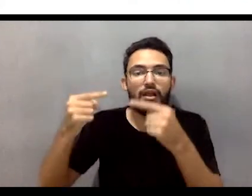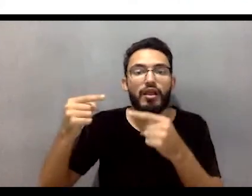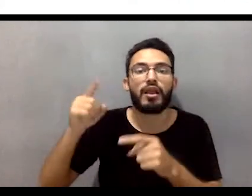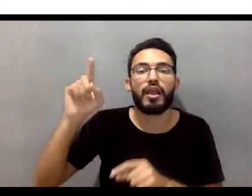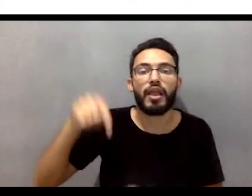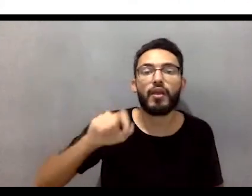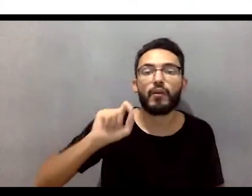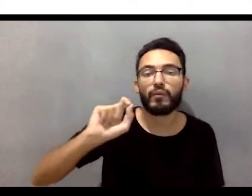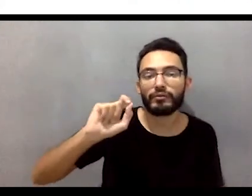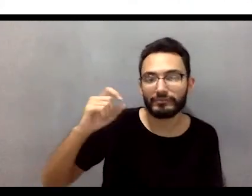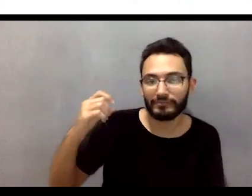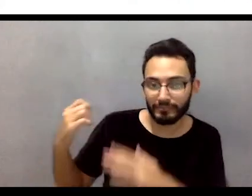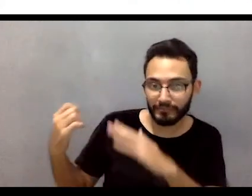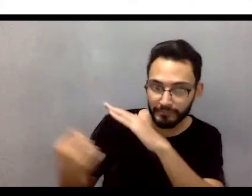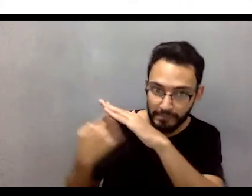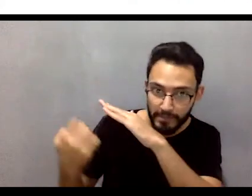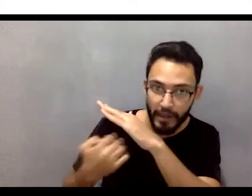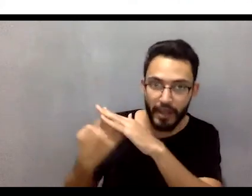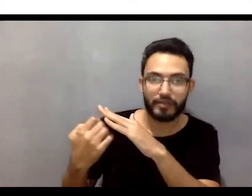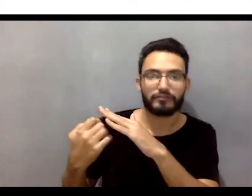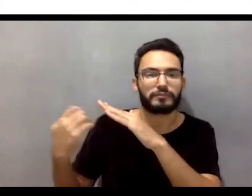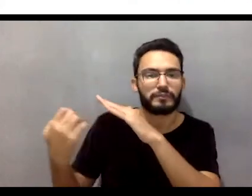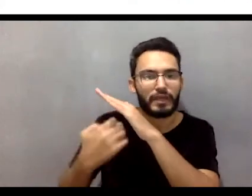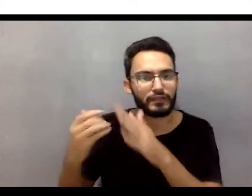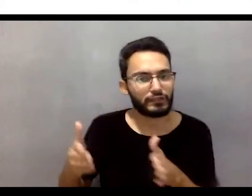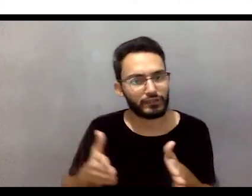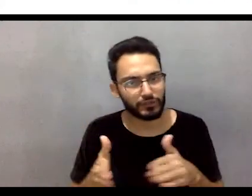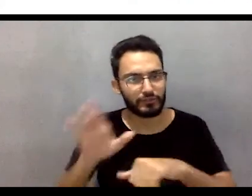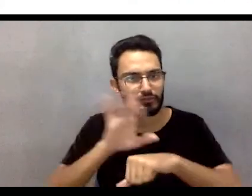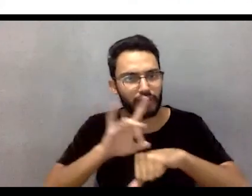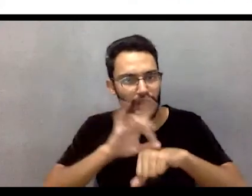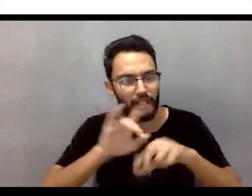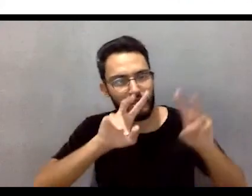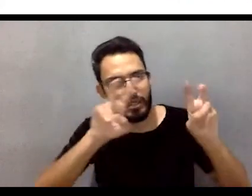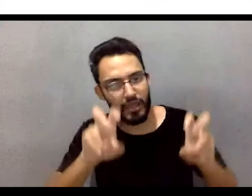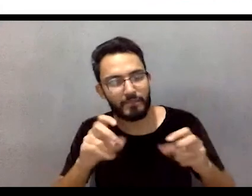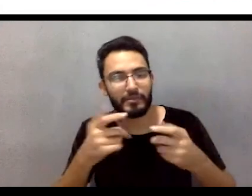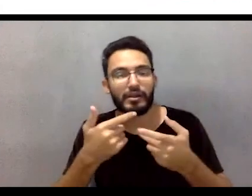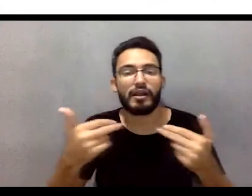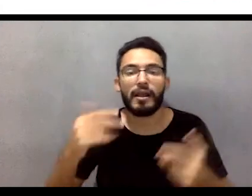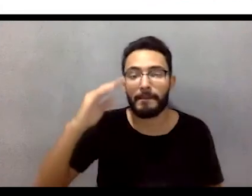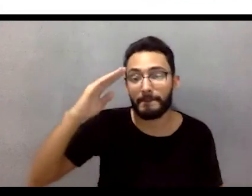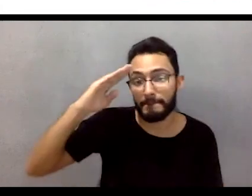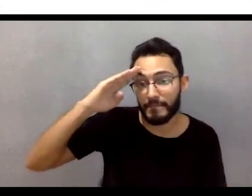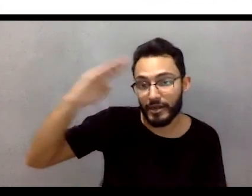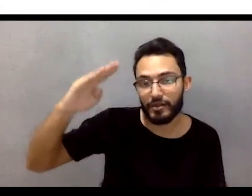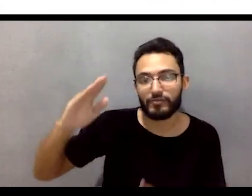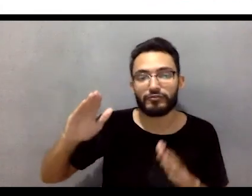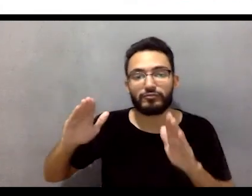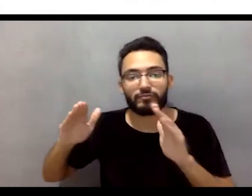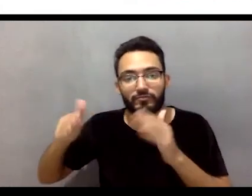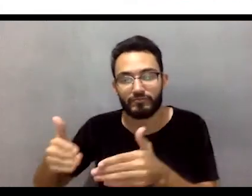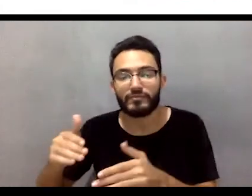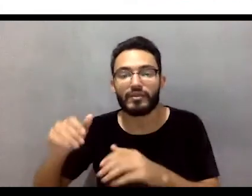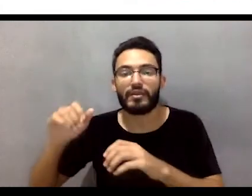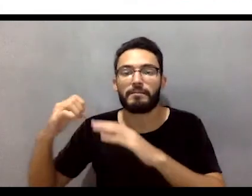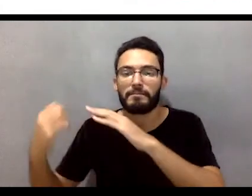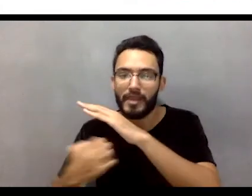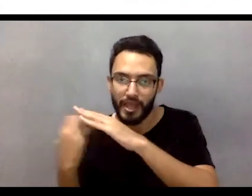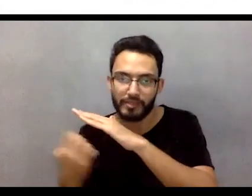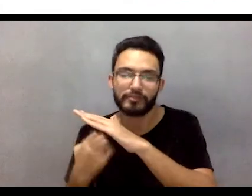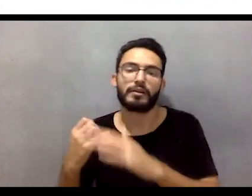épico que está linkado a um tema estratégico, e isto foi priorizado para a empresa,